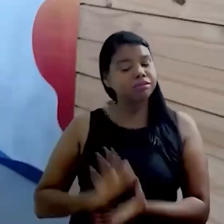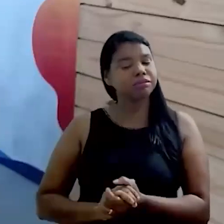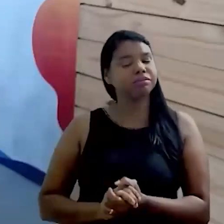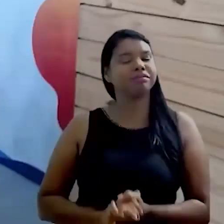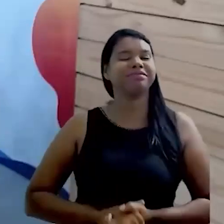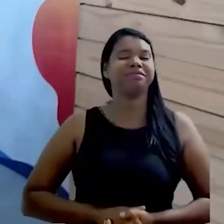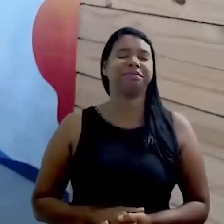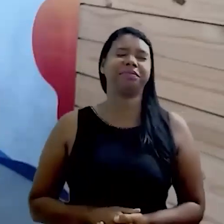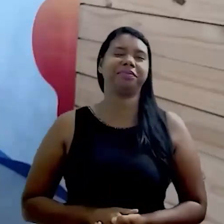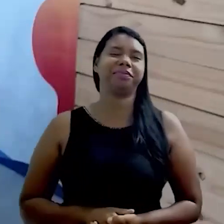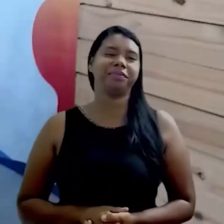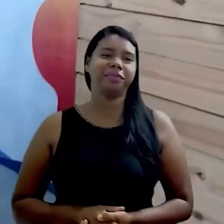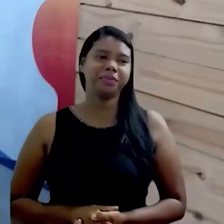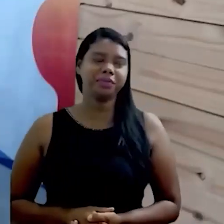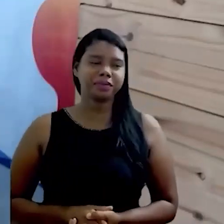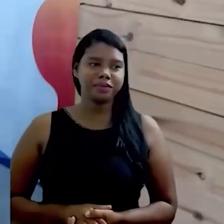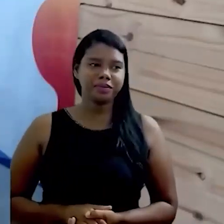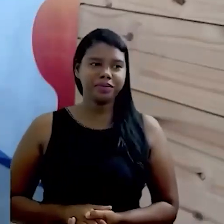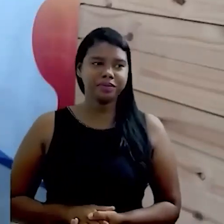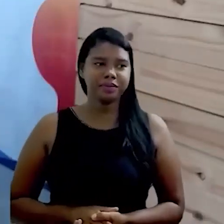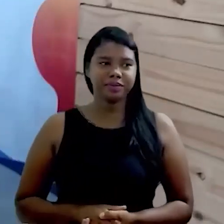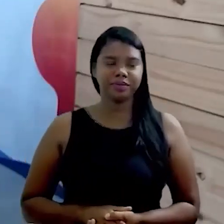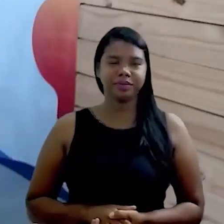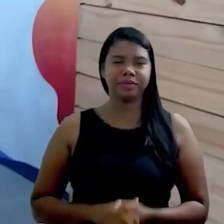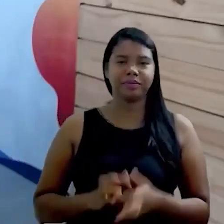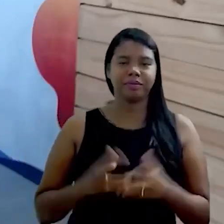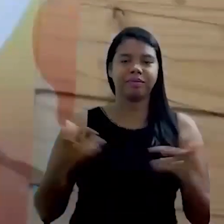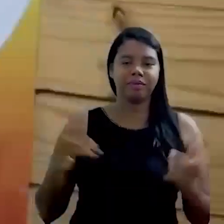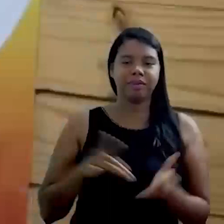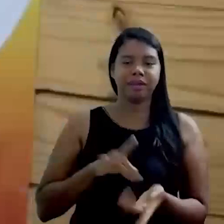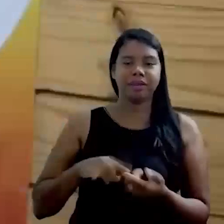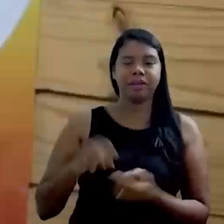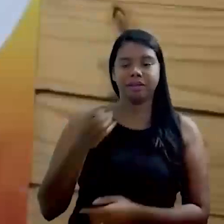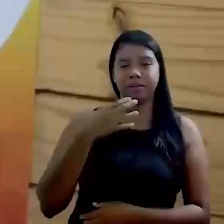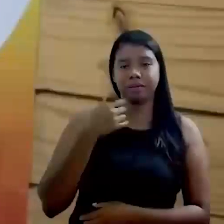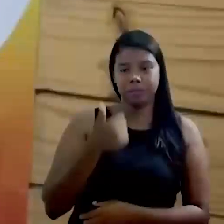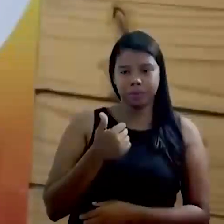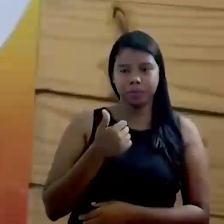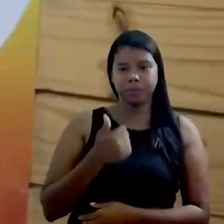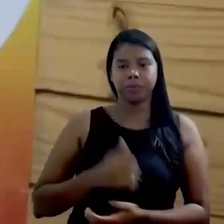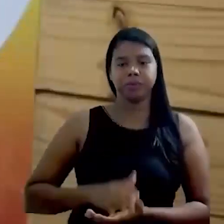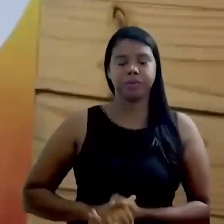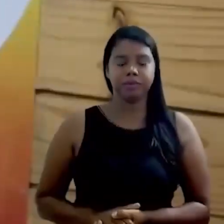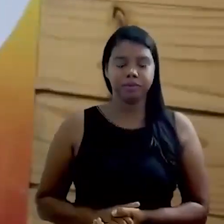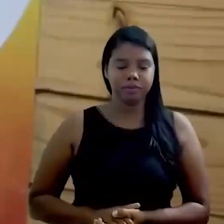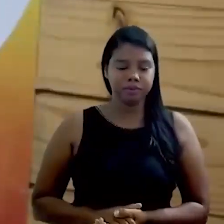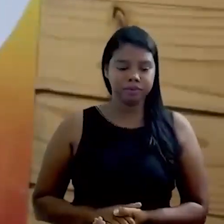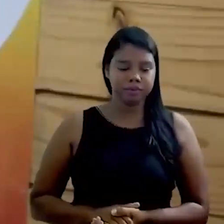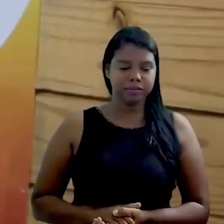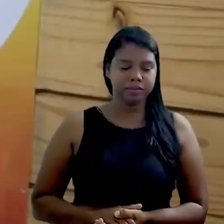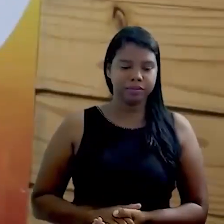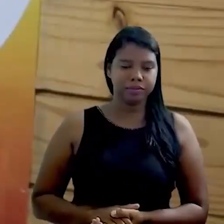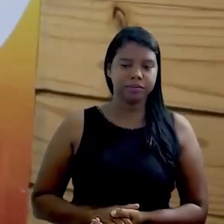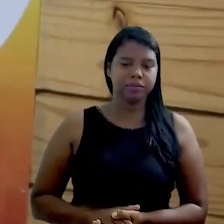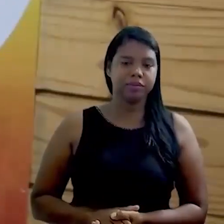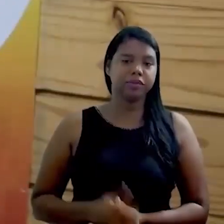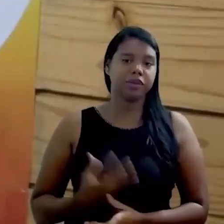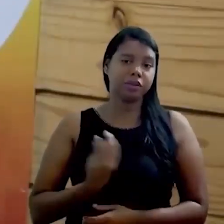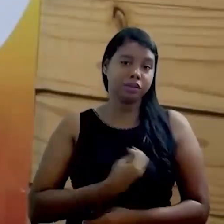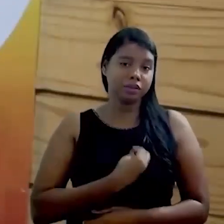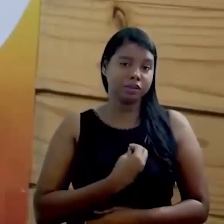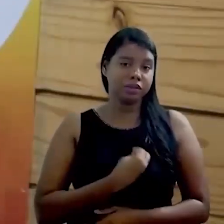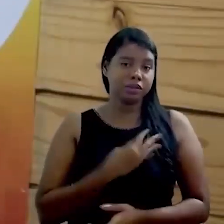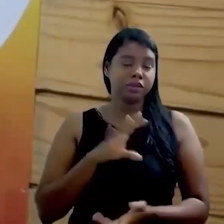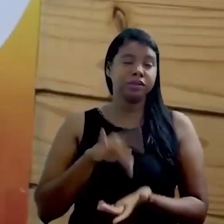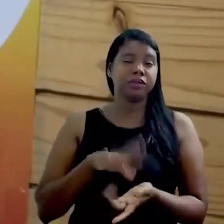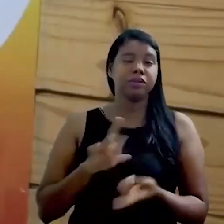gás maior. Exatamente. E aí uma outra tendência, eu acho que é super bacana, é a questão do momento que a gente viveu de